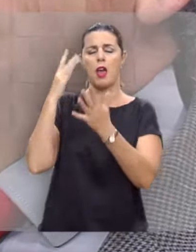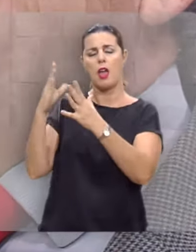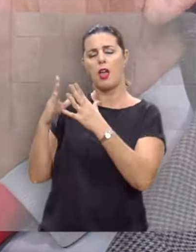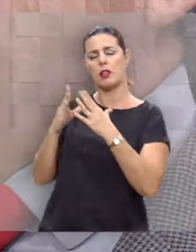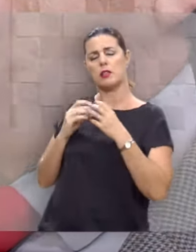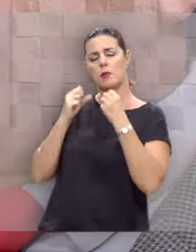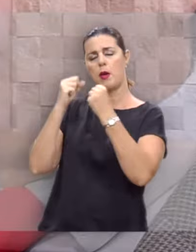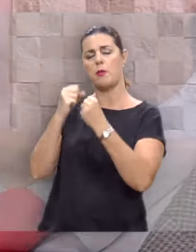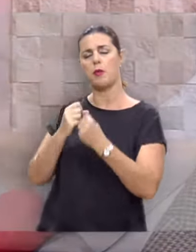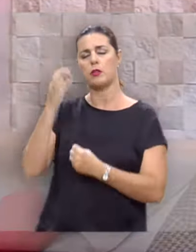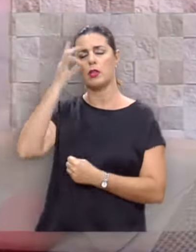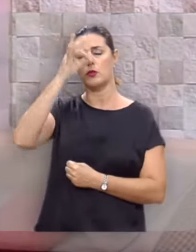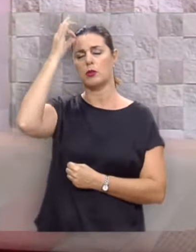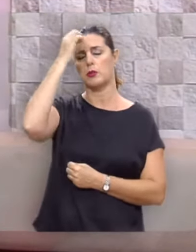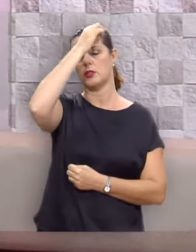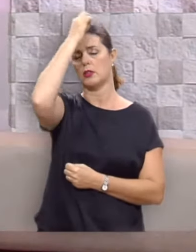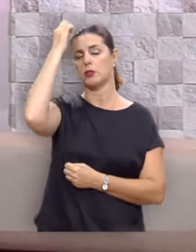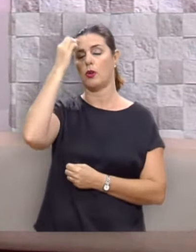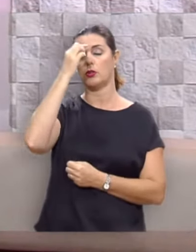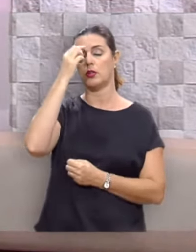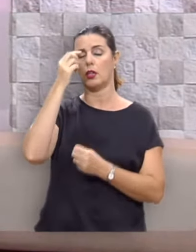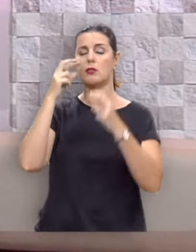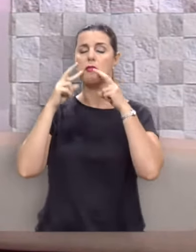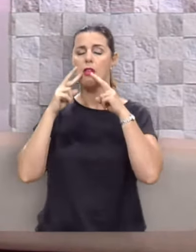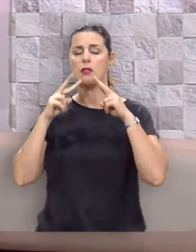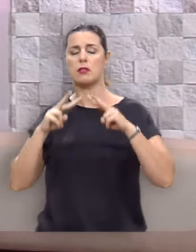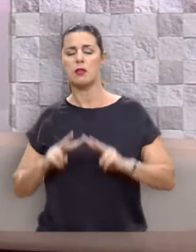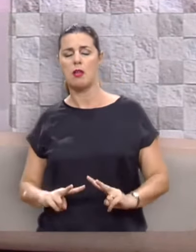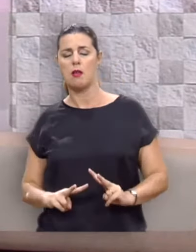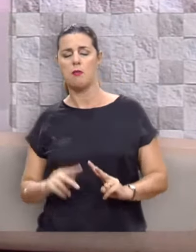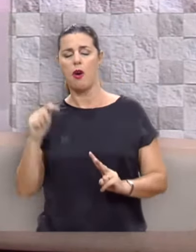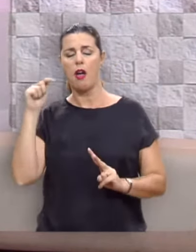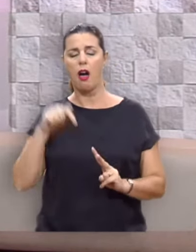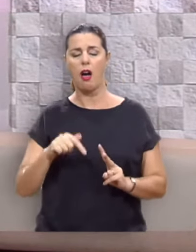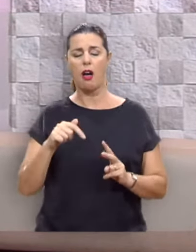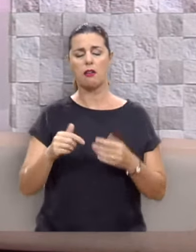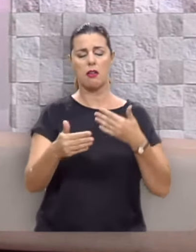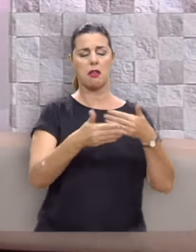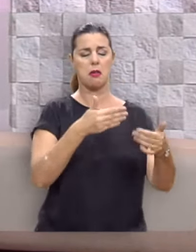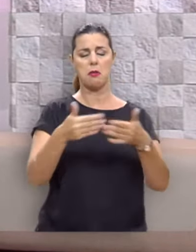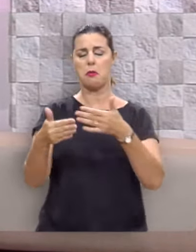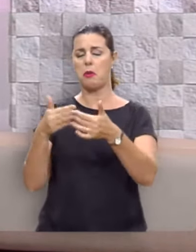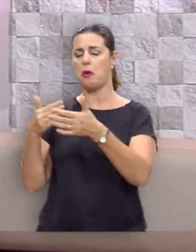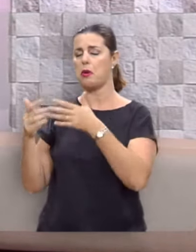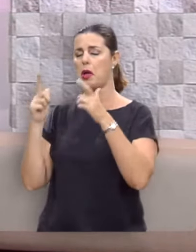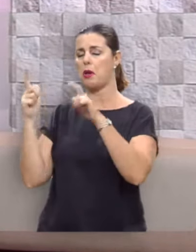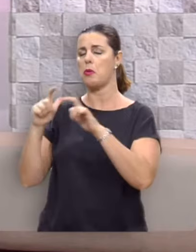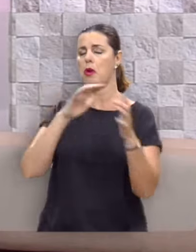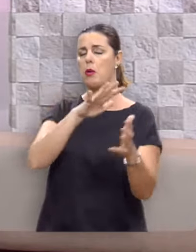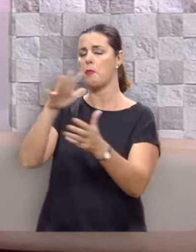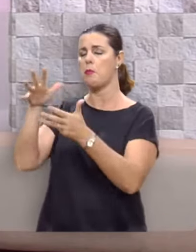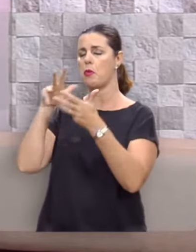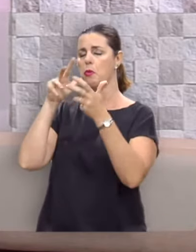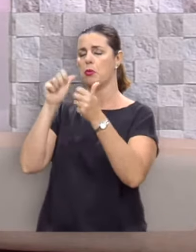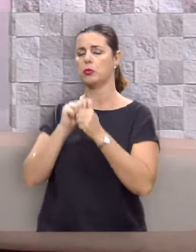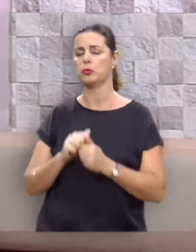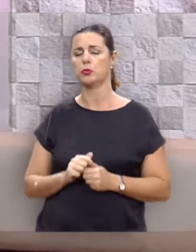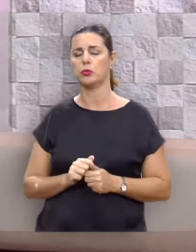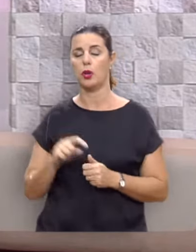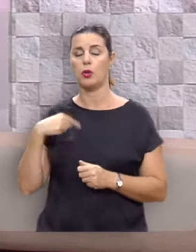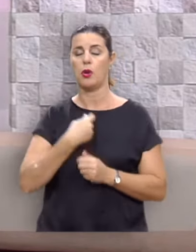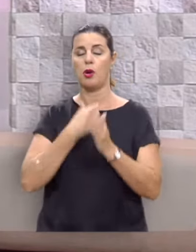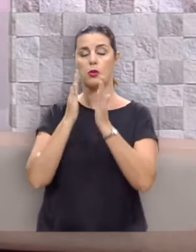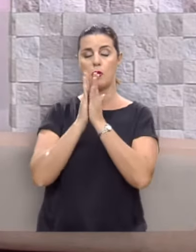recebermos o poder do Espírito Santo, para sermos testemunhas aqui, ali e até os confins da terra.